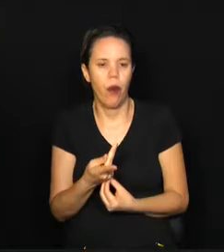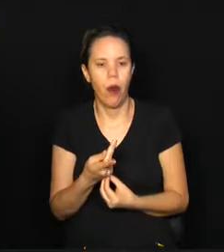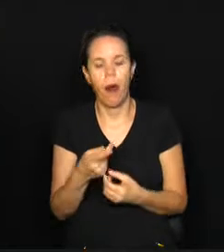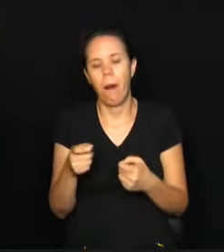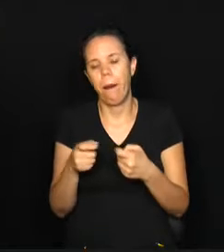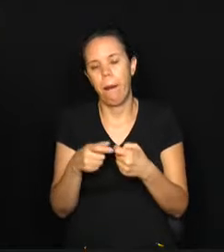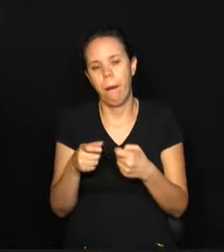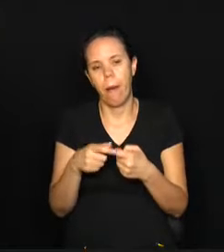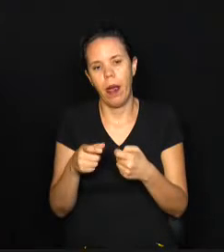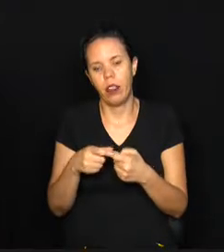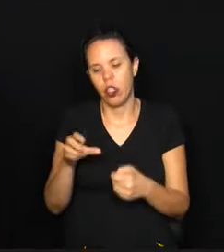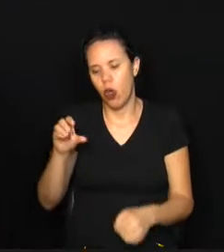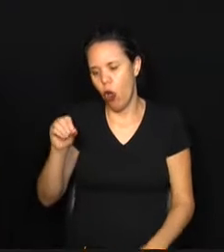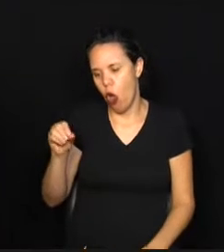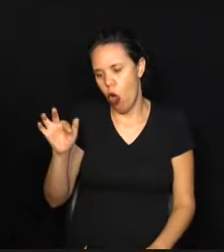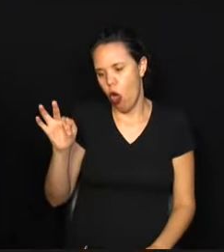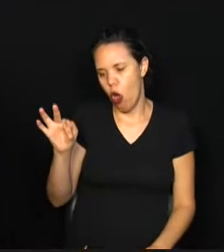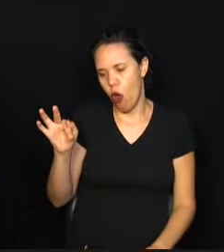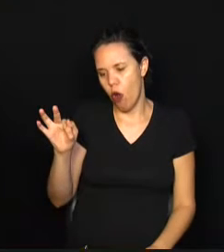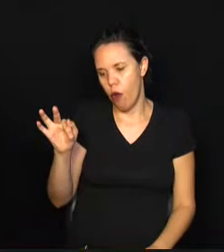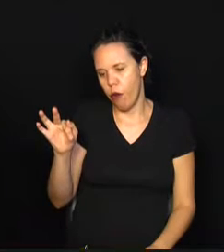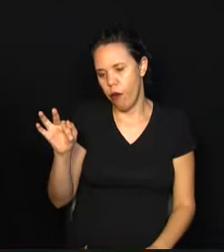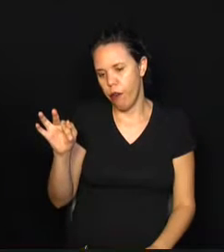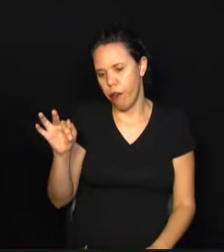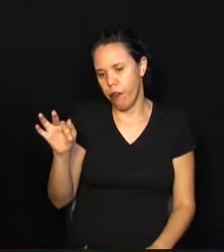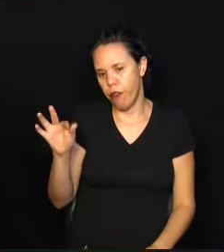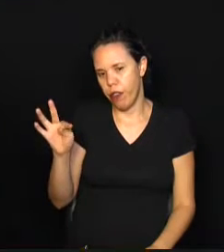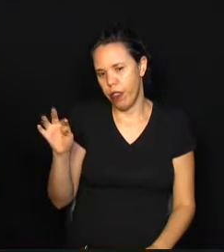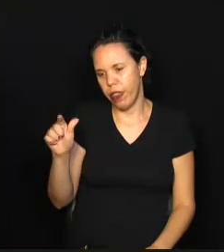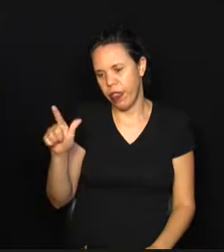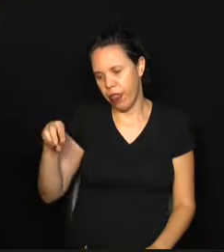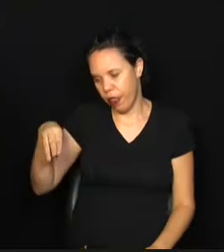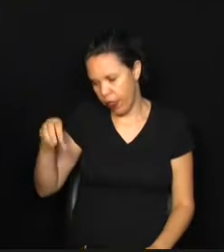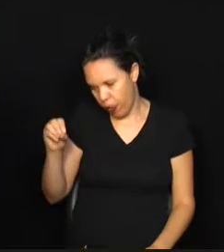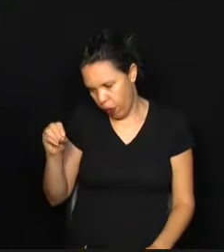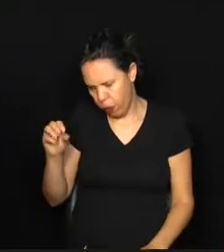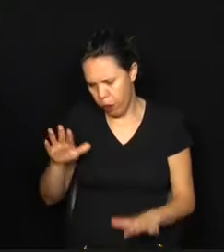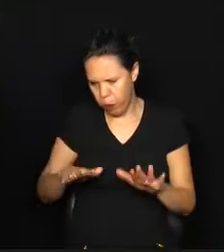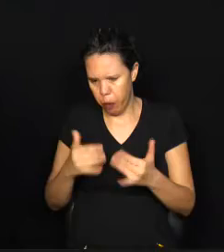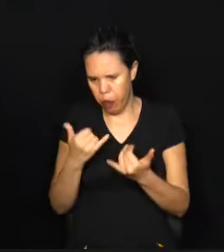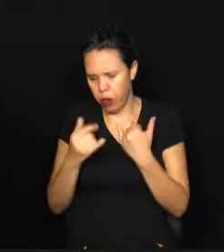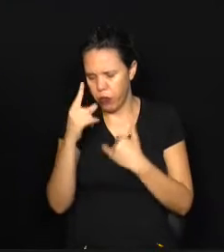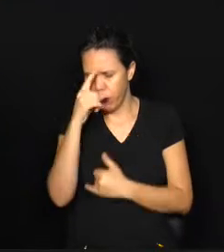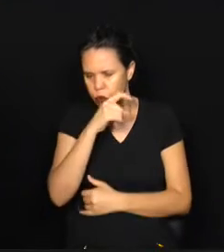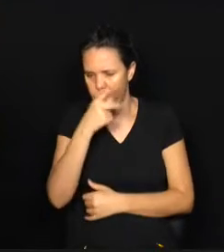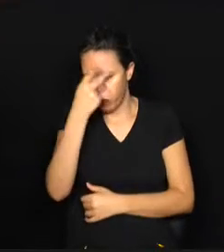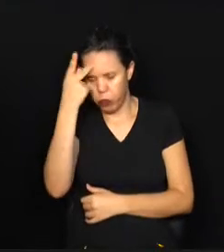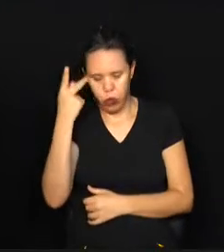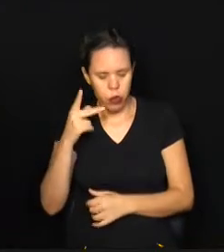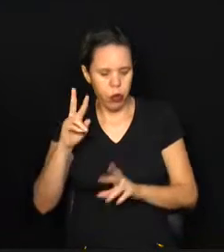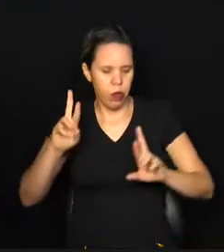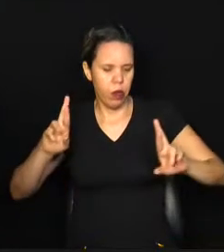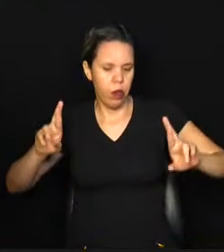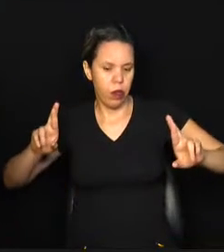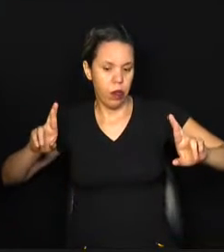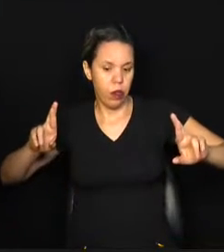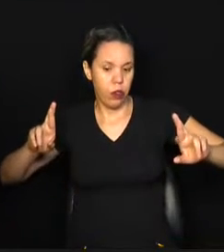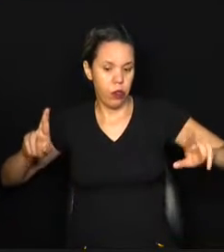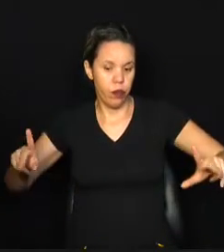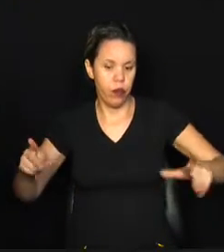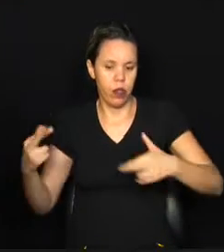oftalmologia, né? E parece difícil, às vezes, as pessoas entenderem as diferenças em